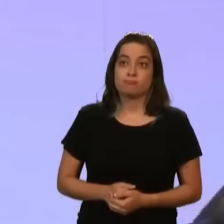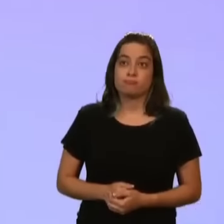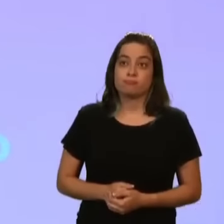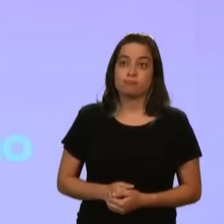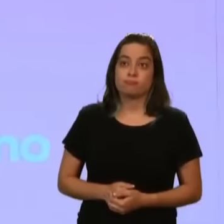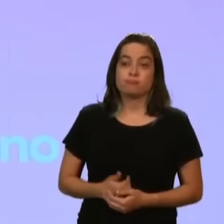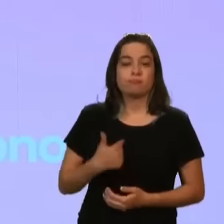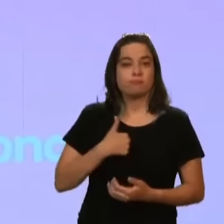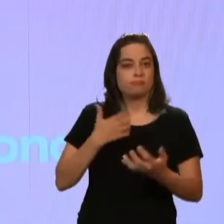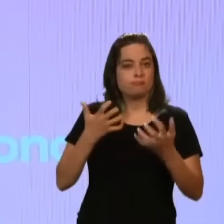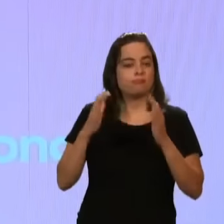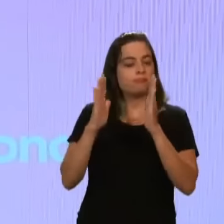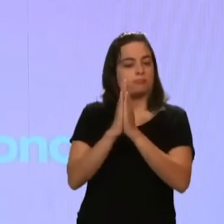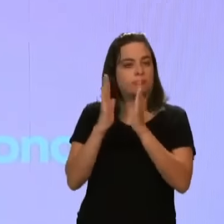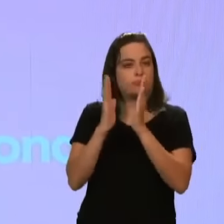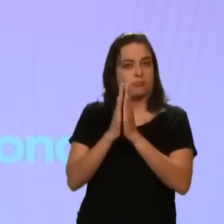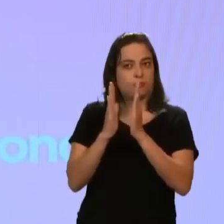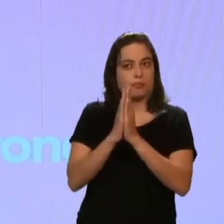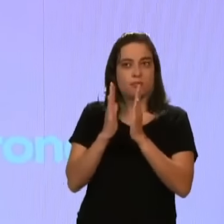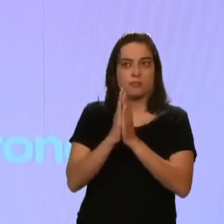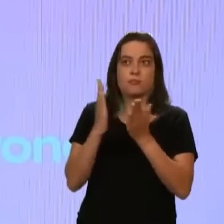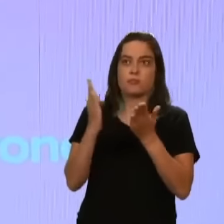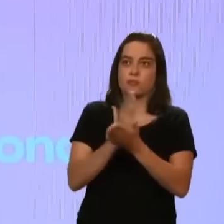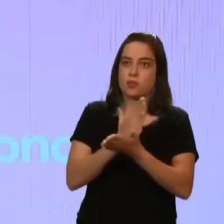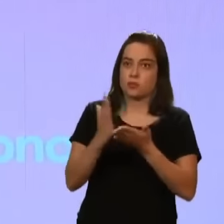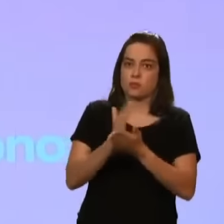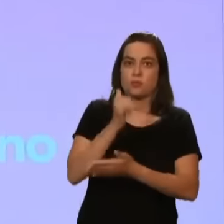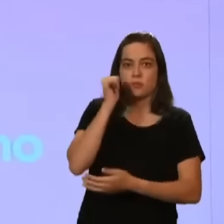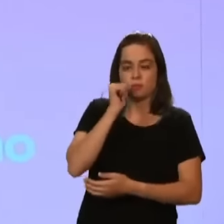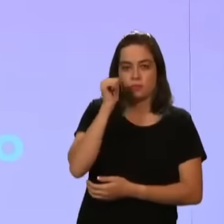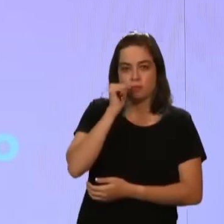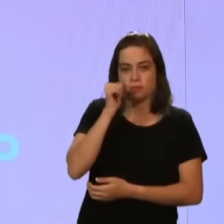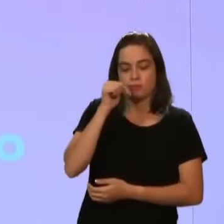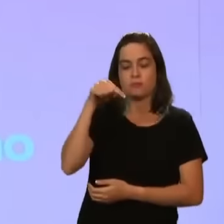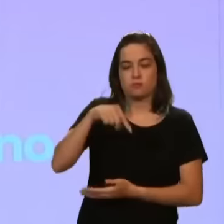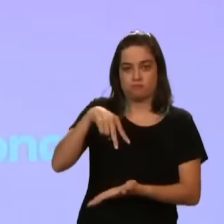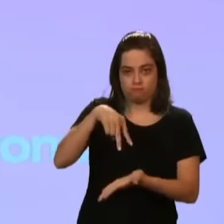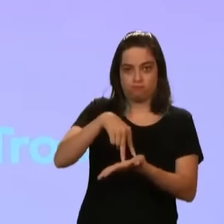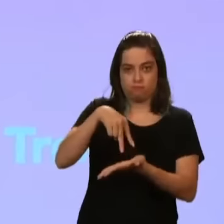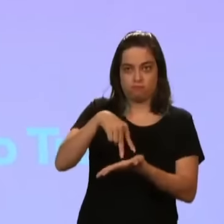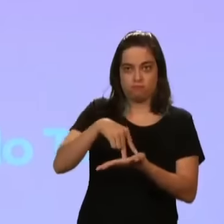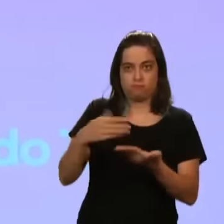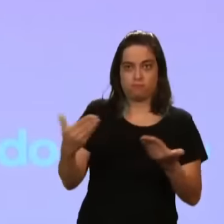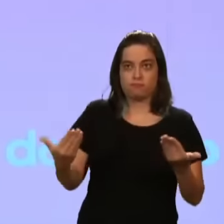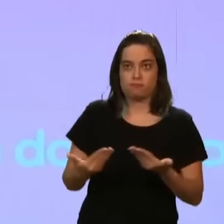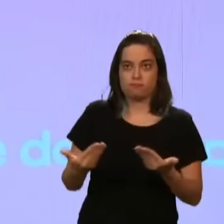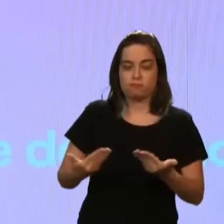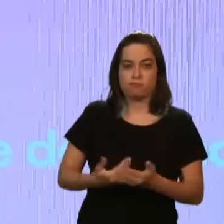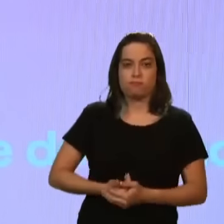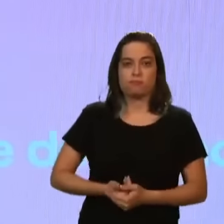E eu quero fazer orações, então, por algumas mulheres que estão aqui. Vamos ficar todas de pé?